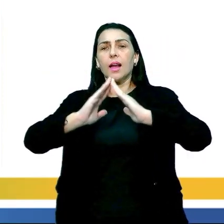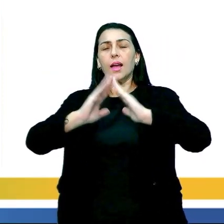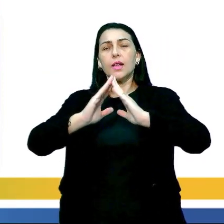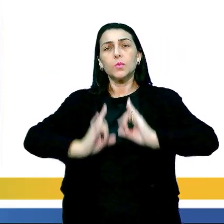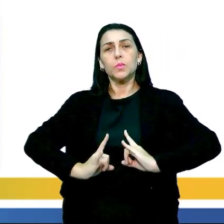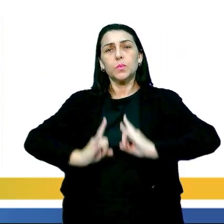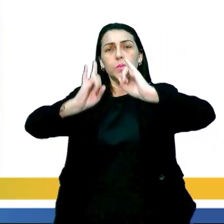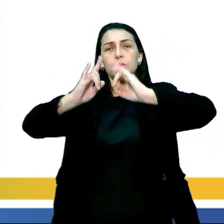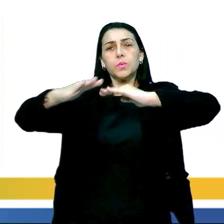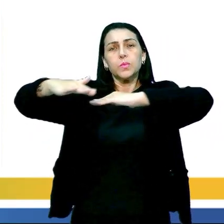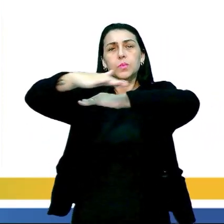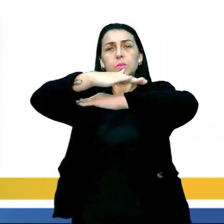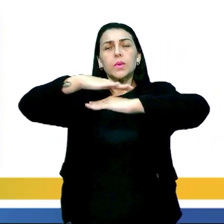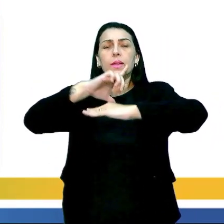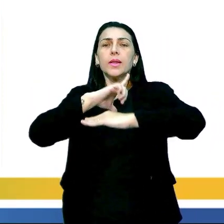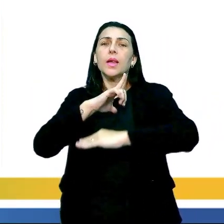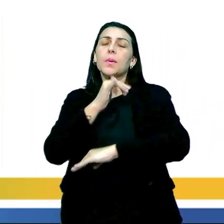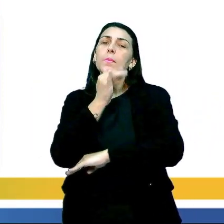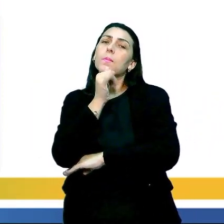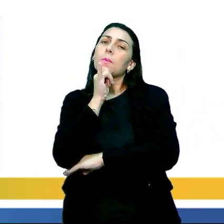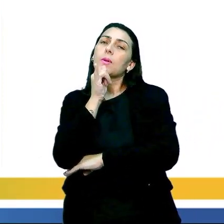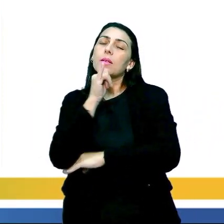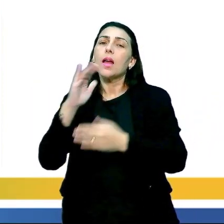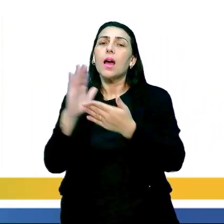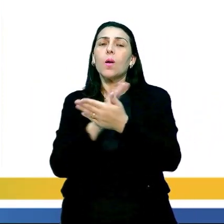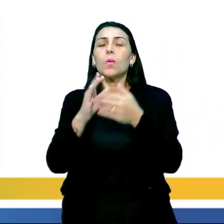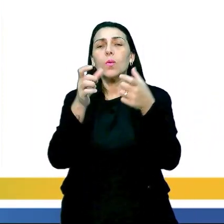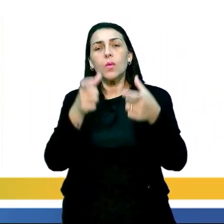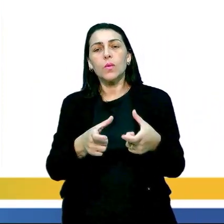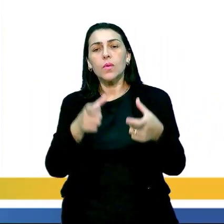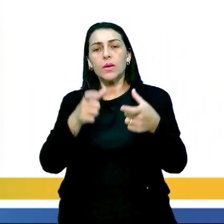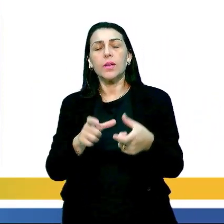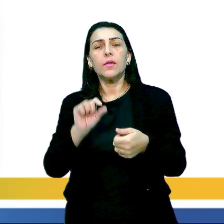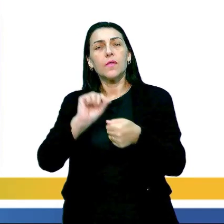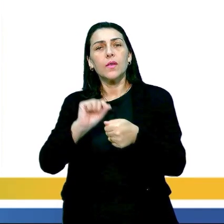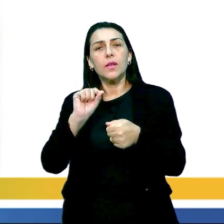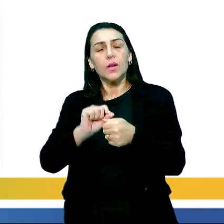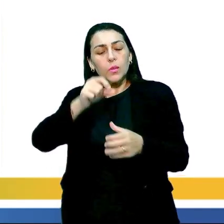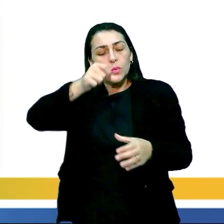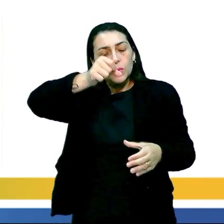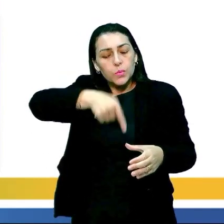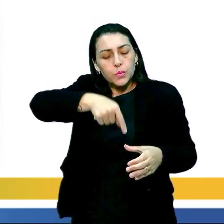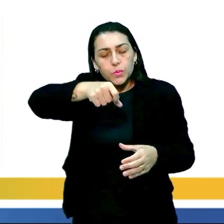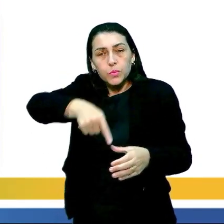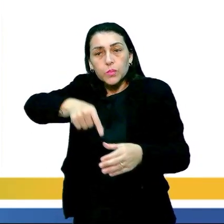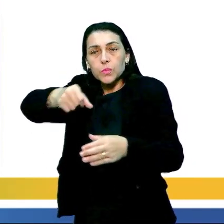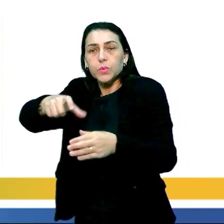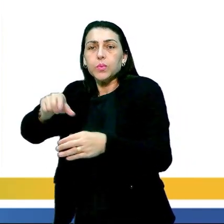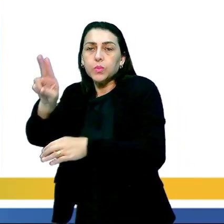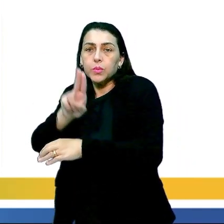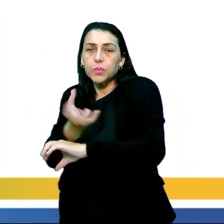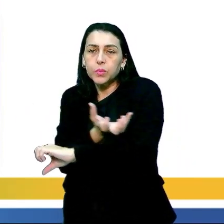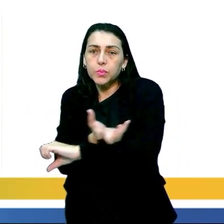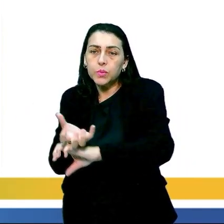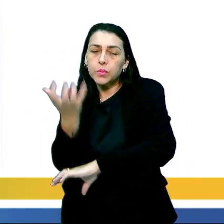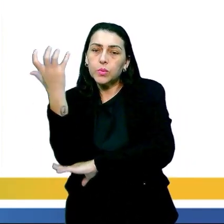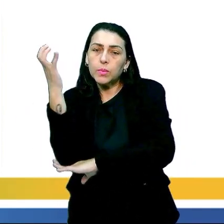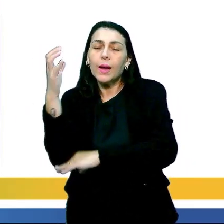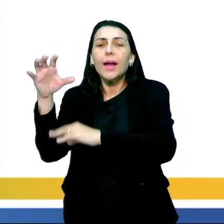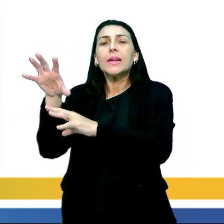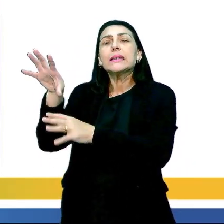dos prédios, a gente tem, por exemplo, alguns locais que fazem, por exemplo, o uso da vegetação, justamente